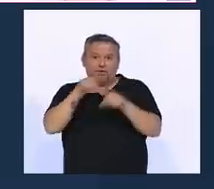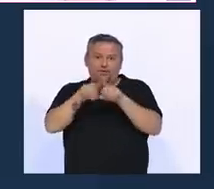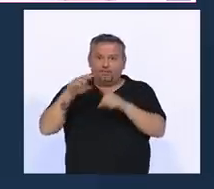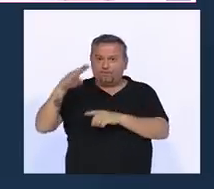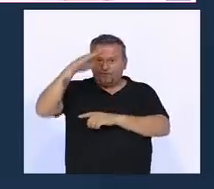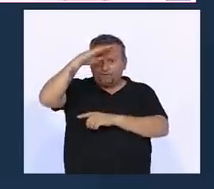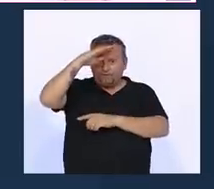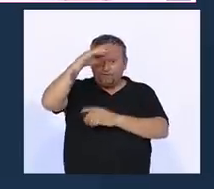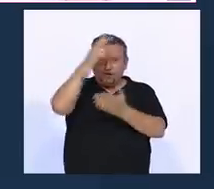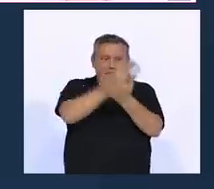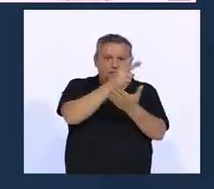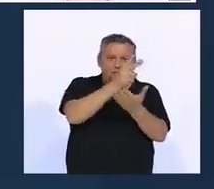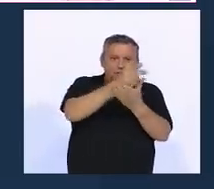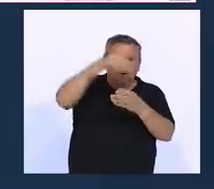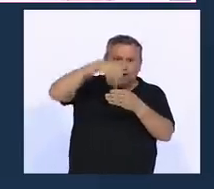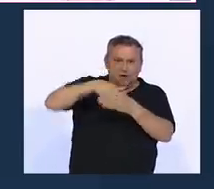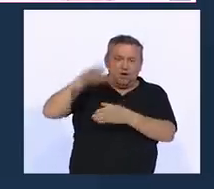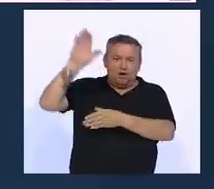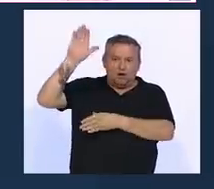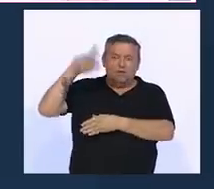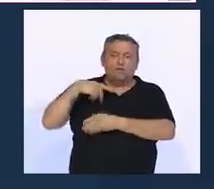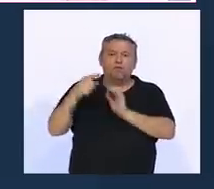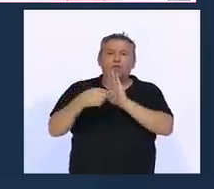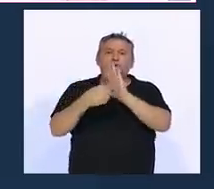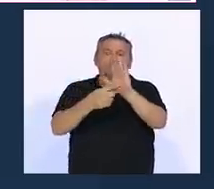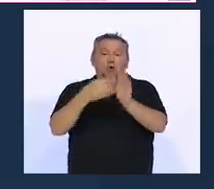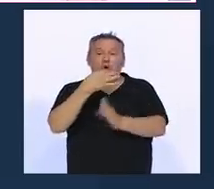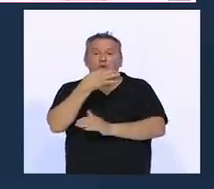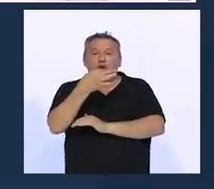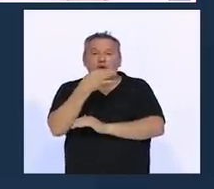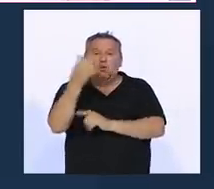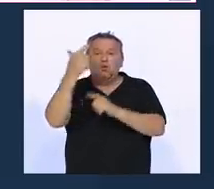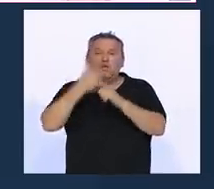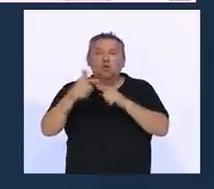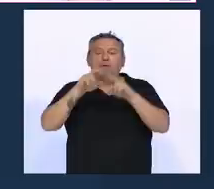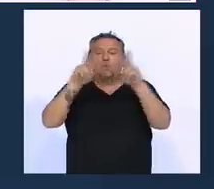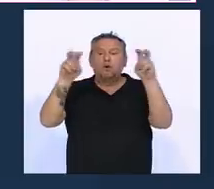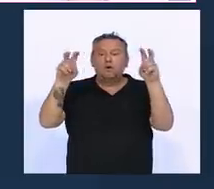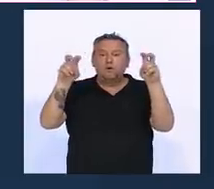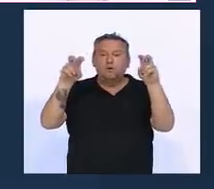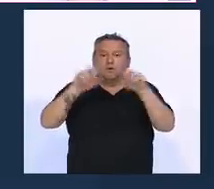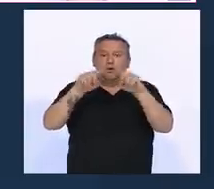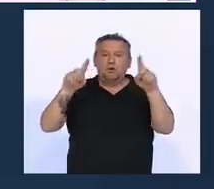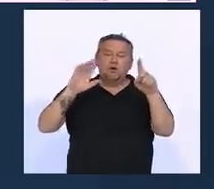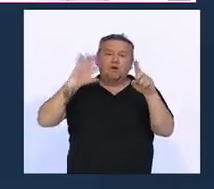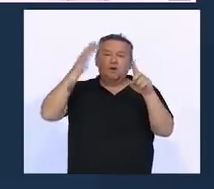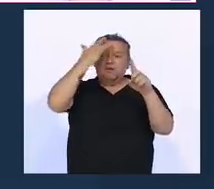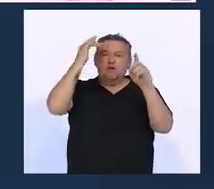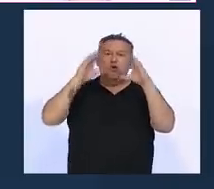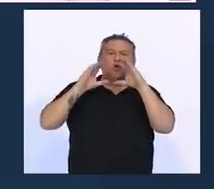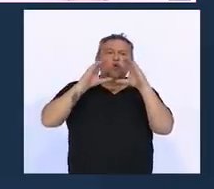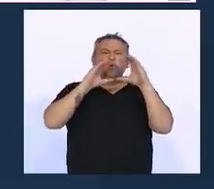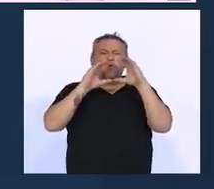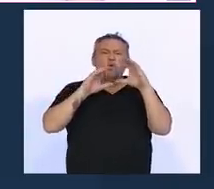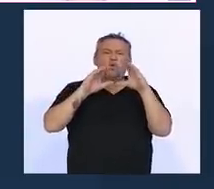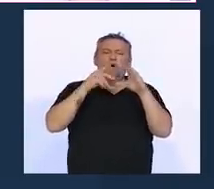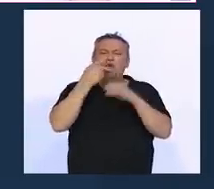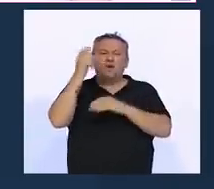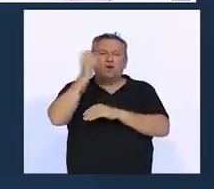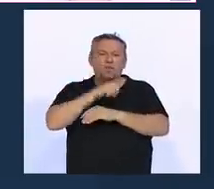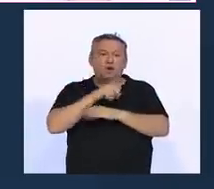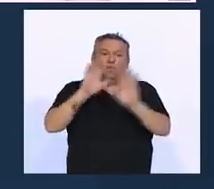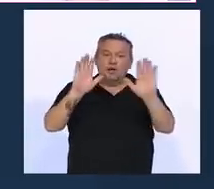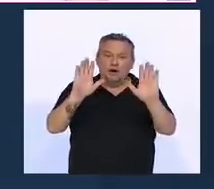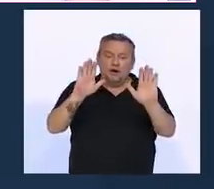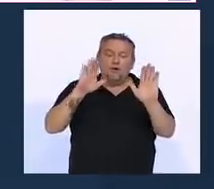tempo, uma das candidatas a vice mencionou a sua opinião sobre um determinado assunto e eles vaiaram. Quer dizer, não existe anuidade de